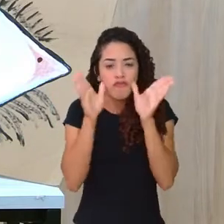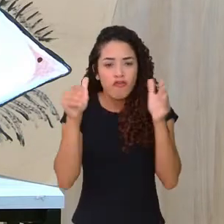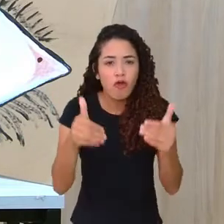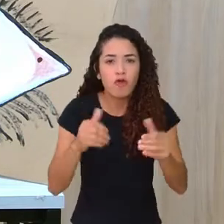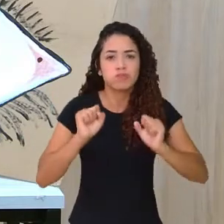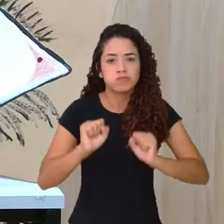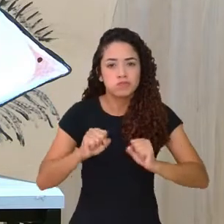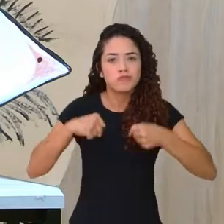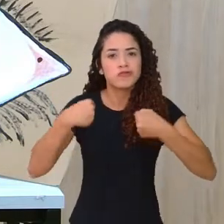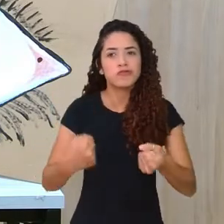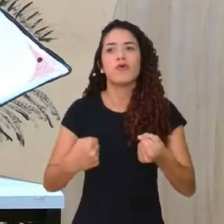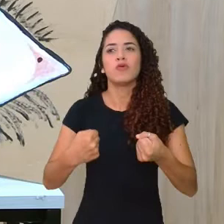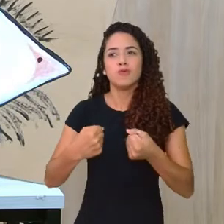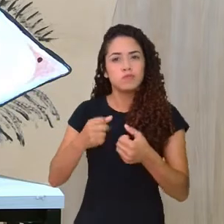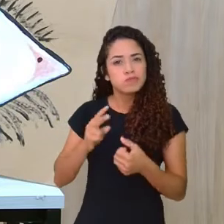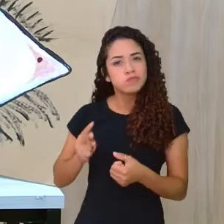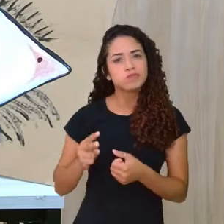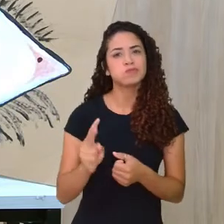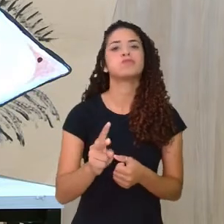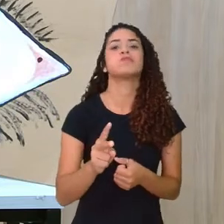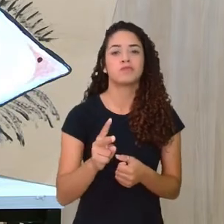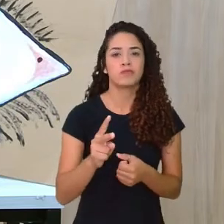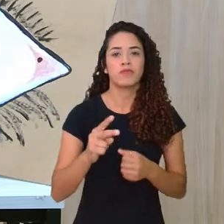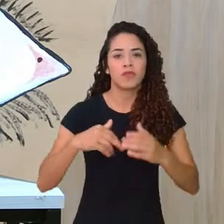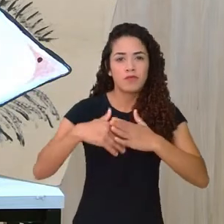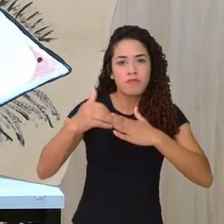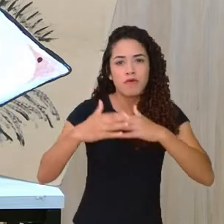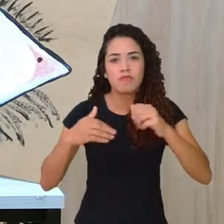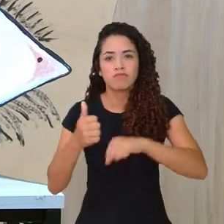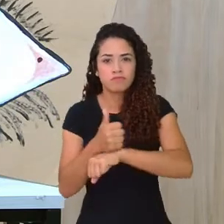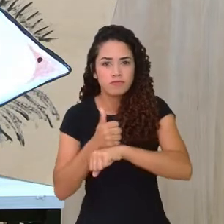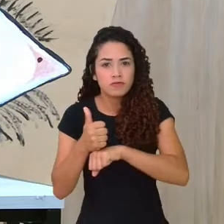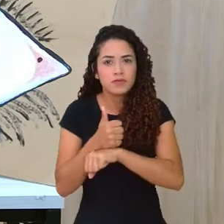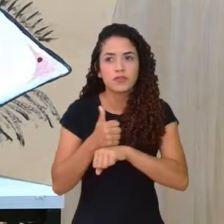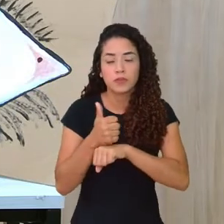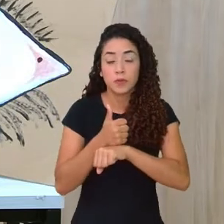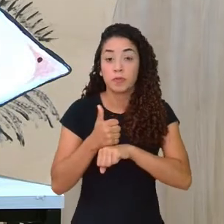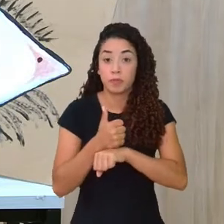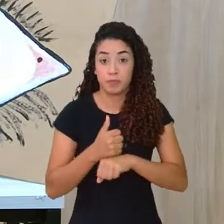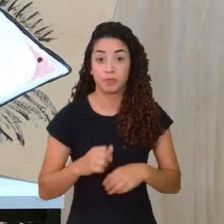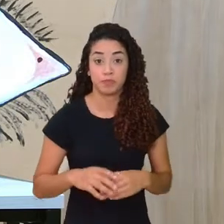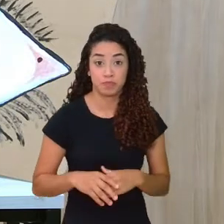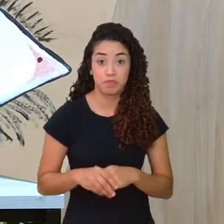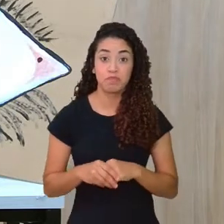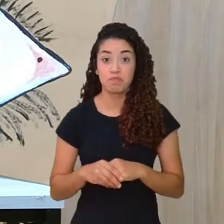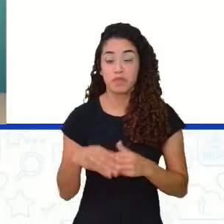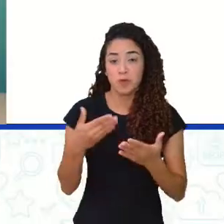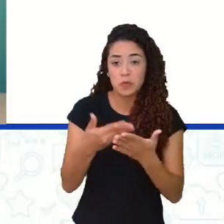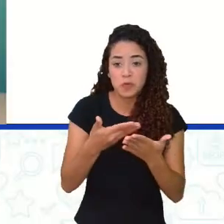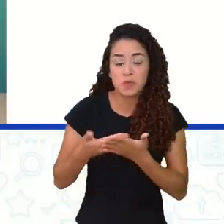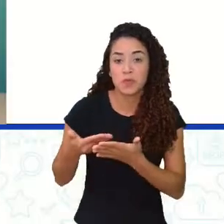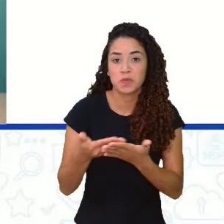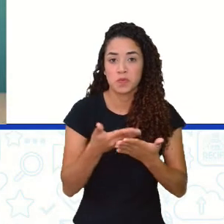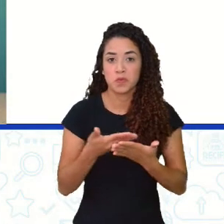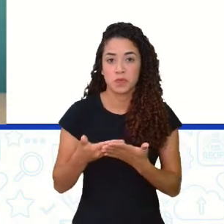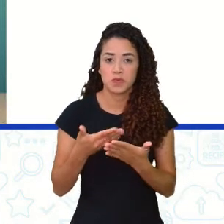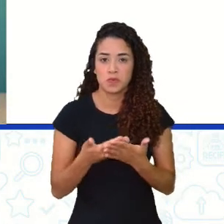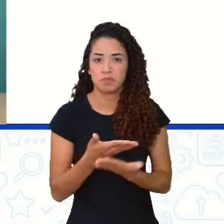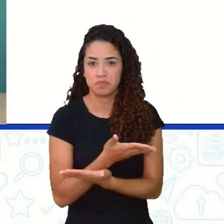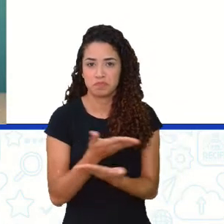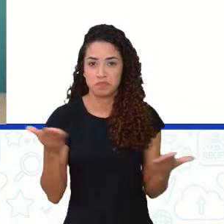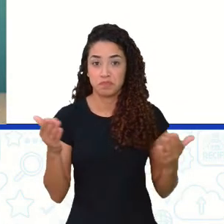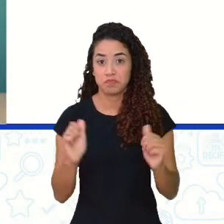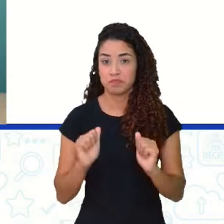continuidade, né, numa carreira promissora no que diz respeito aí à questão do estudo aí de